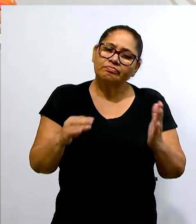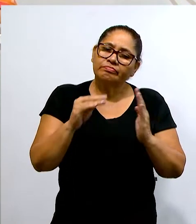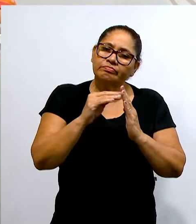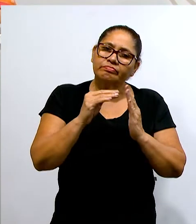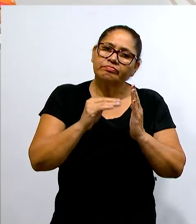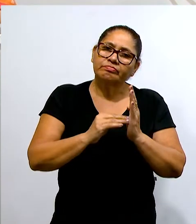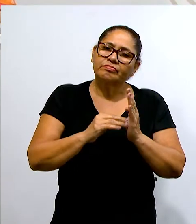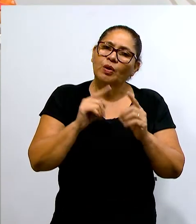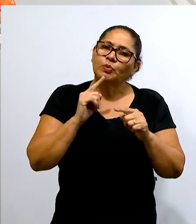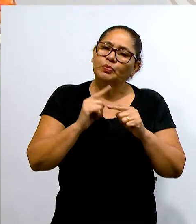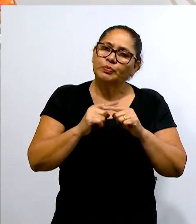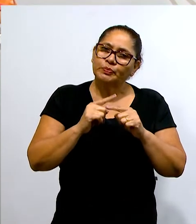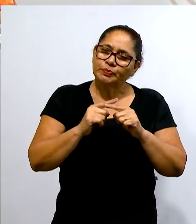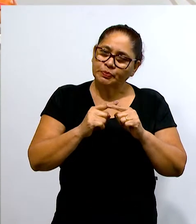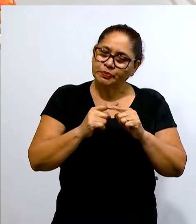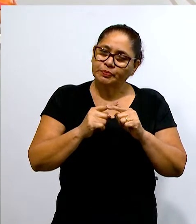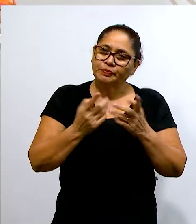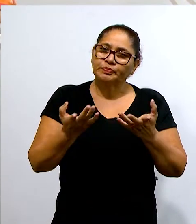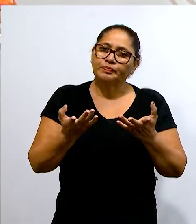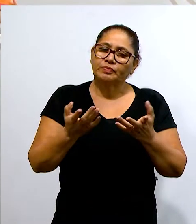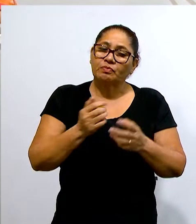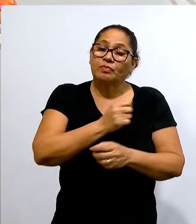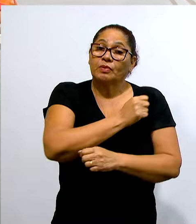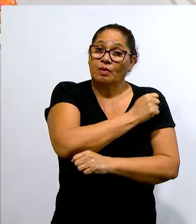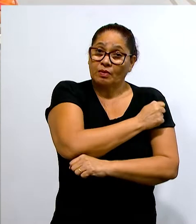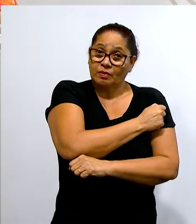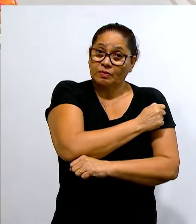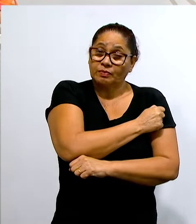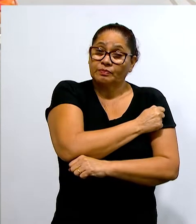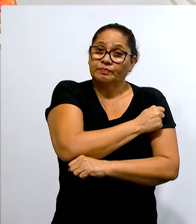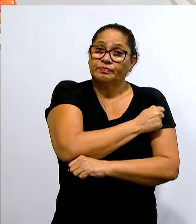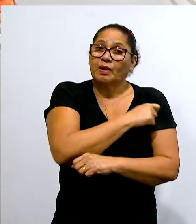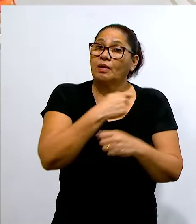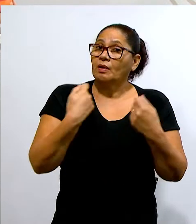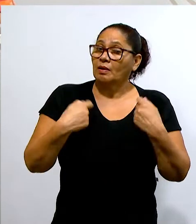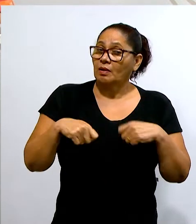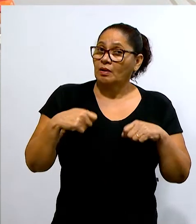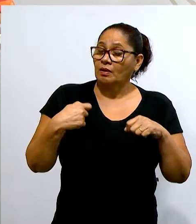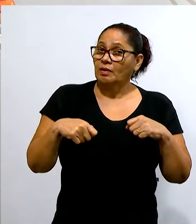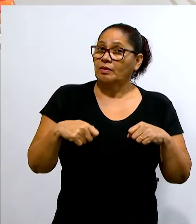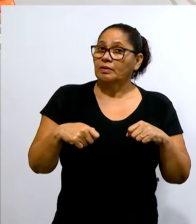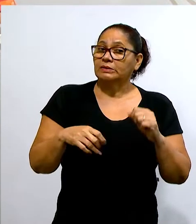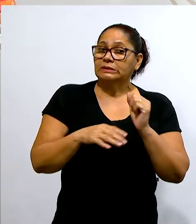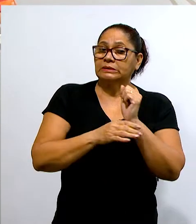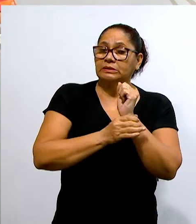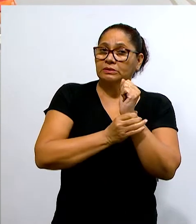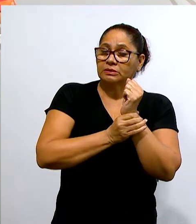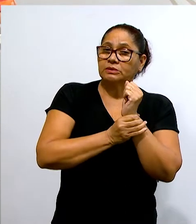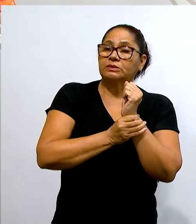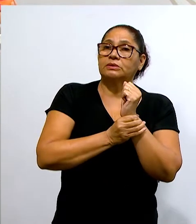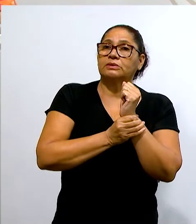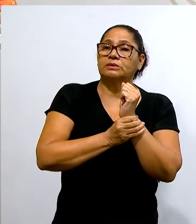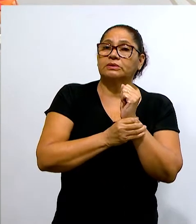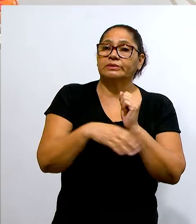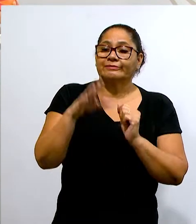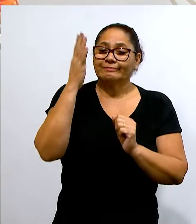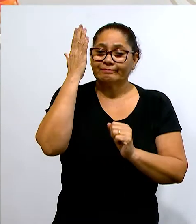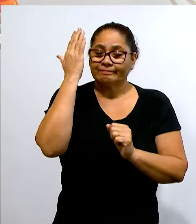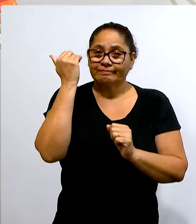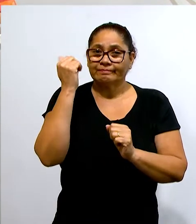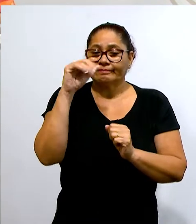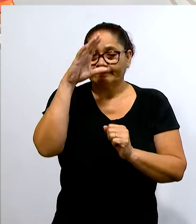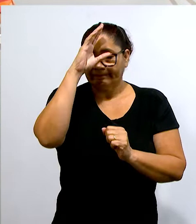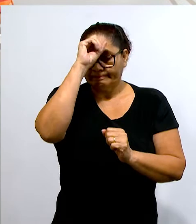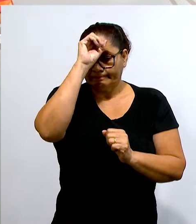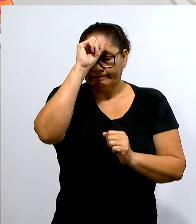Porque, sobretudo, esse aluno, eu preciso garantir a formação integral do meu aluno. E o